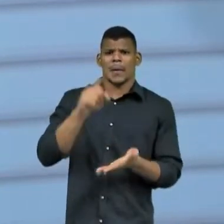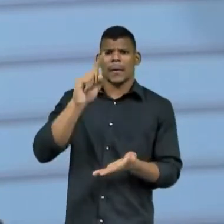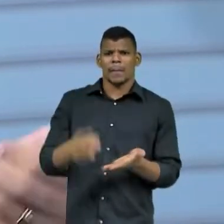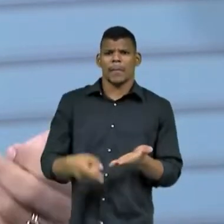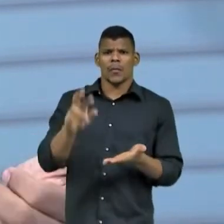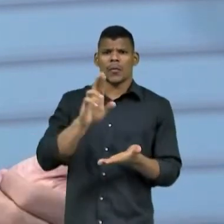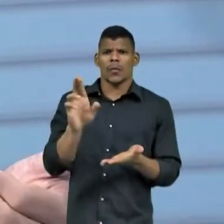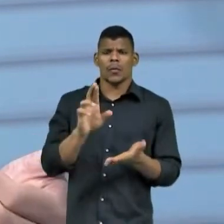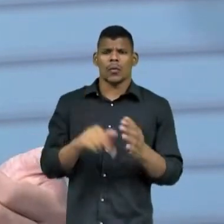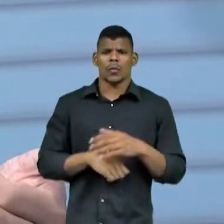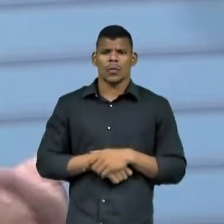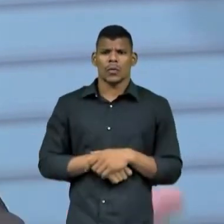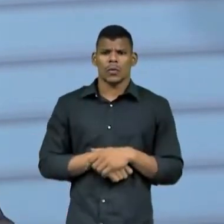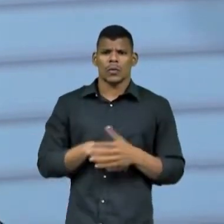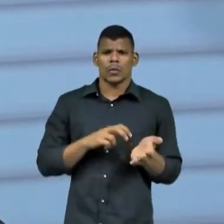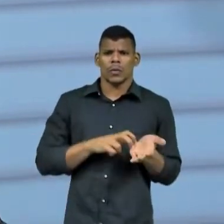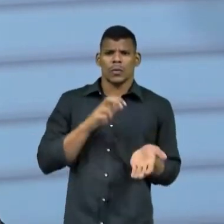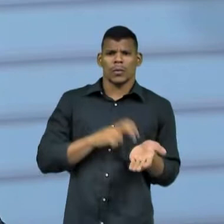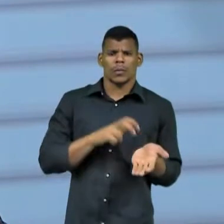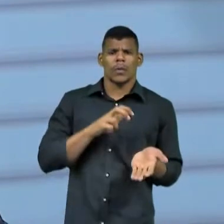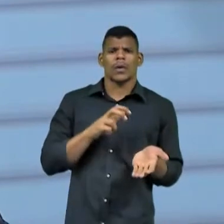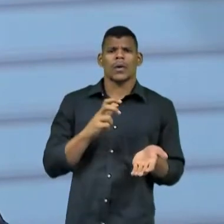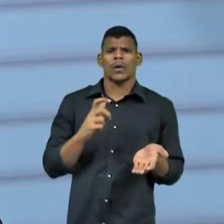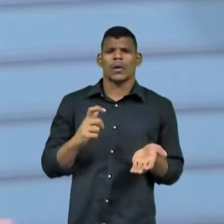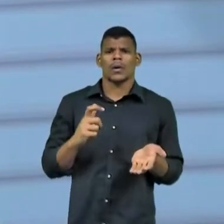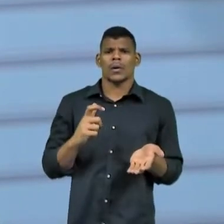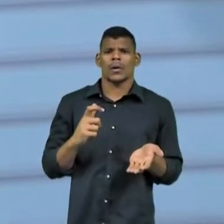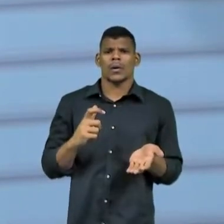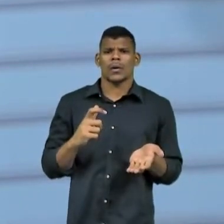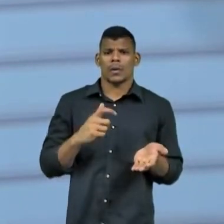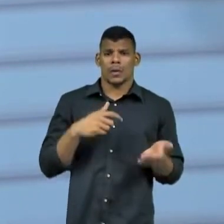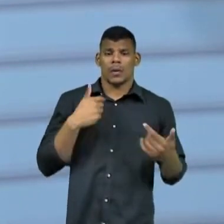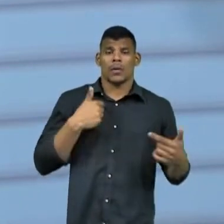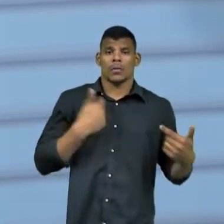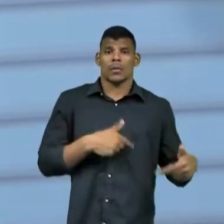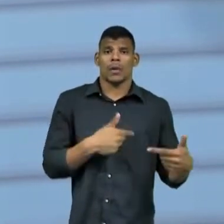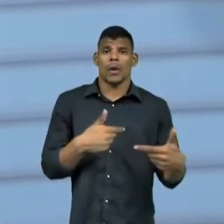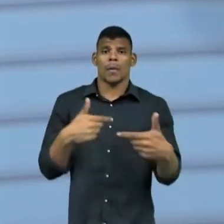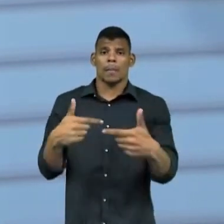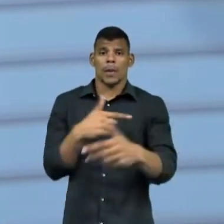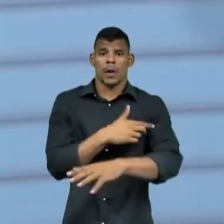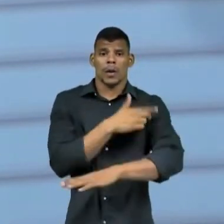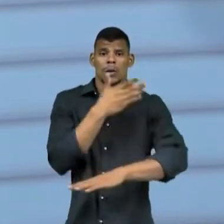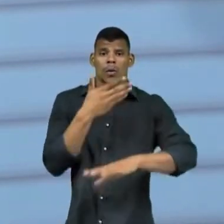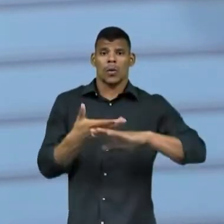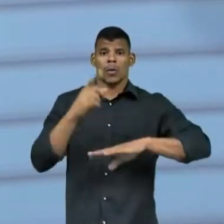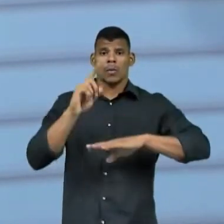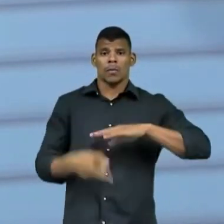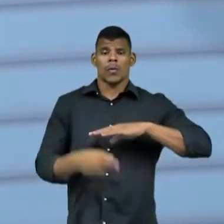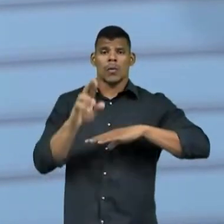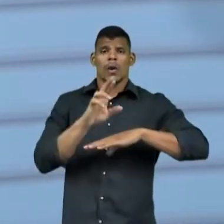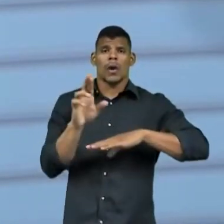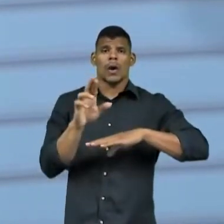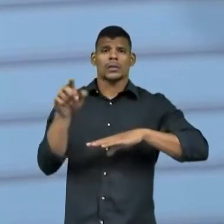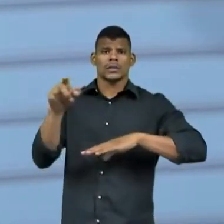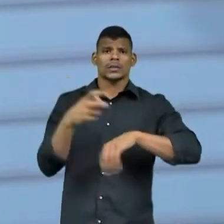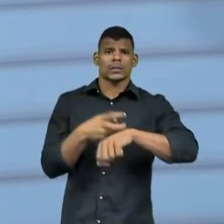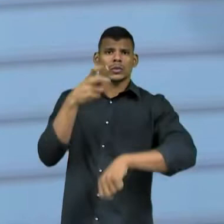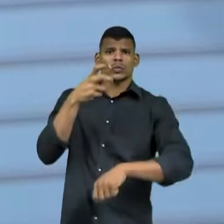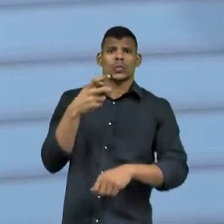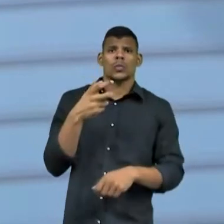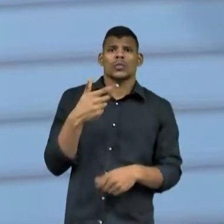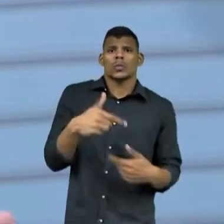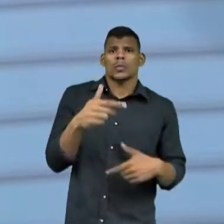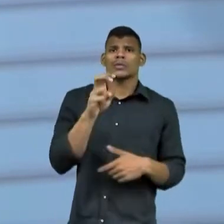ele e o trabalhou pela manhã disse como é que pode eu trabalhei o dia todinho para ganhar r$ 1 1000 e esse chegou aqui trabalhou